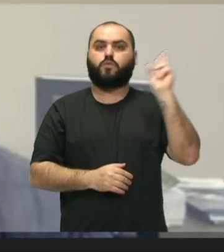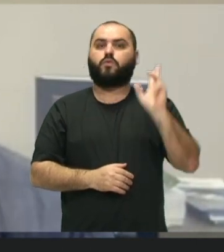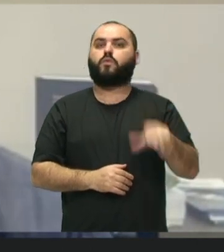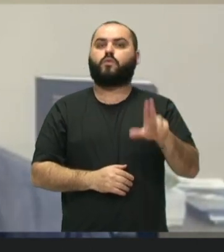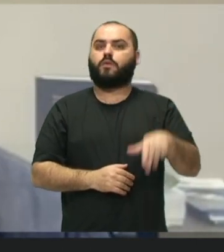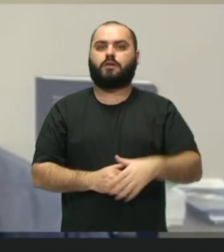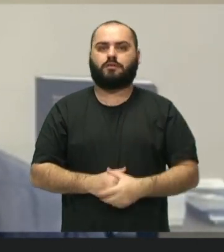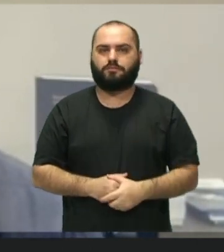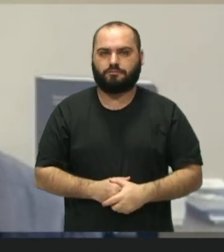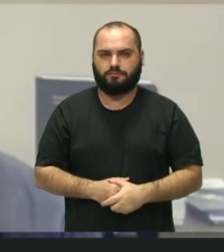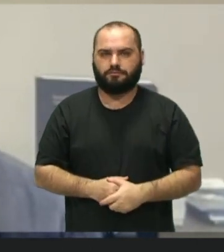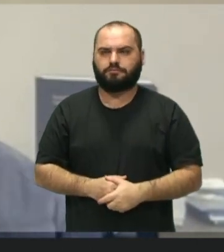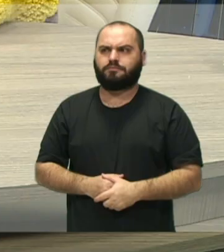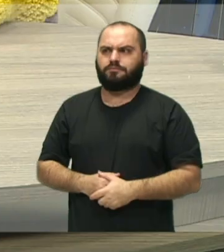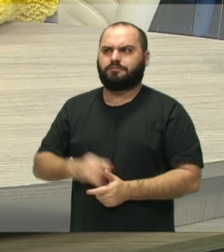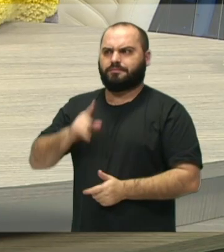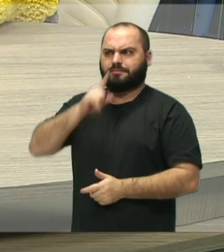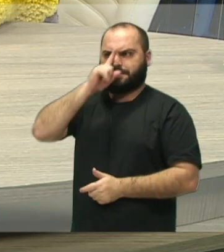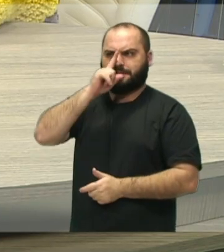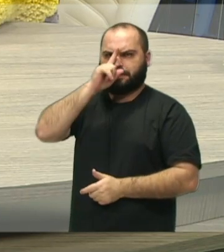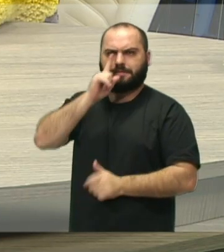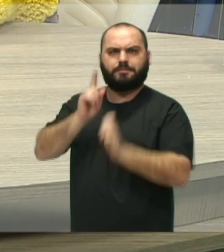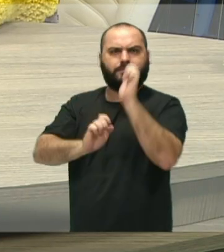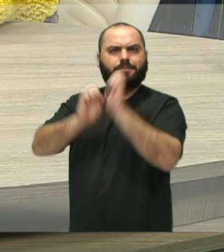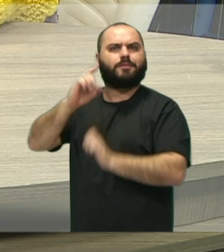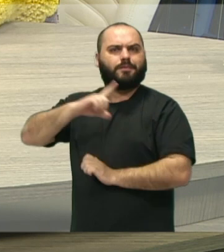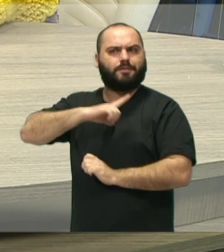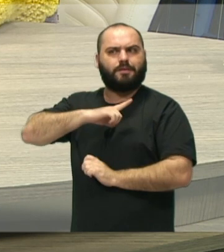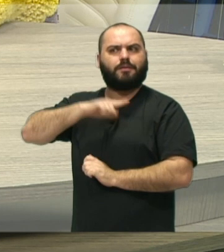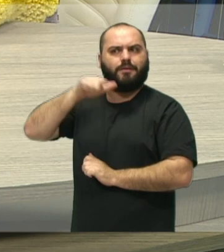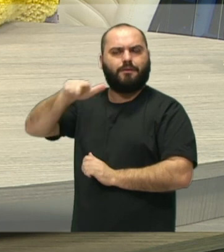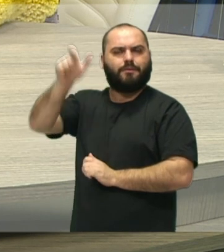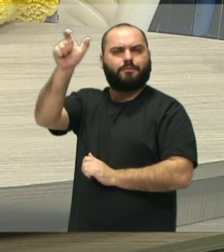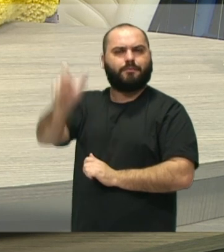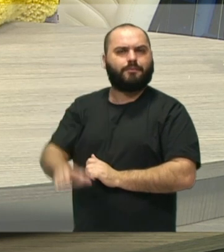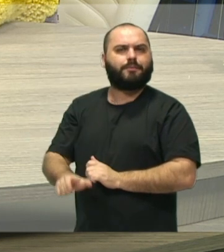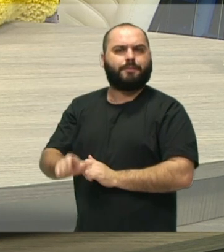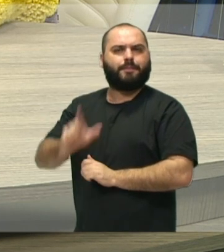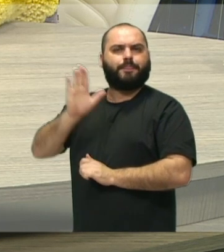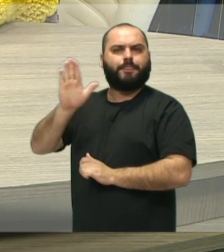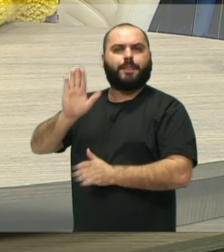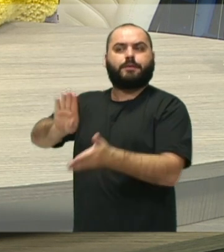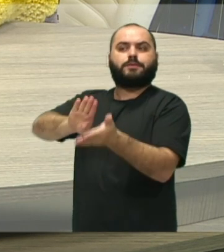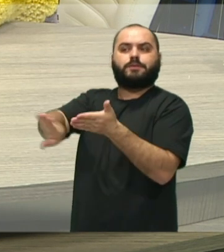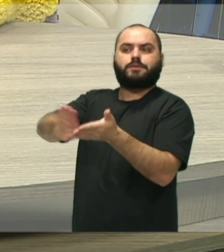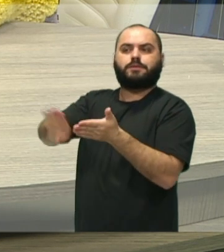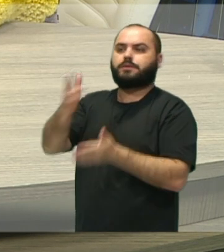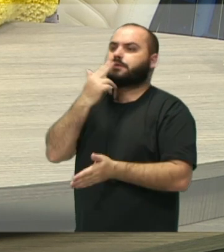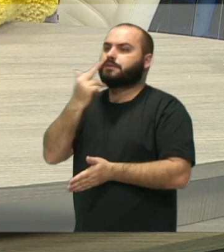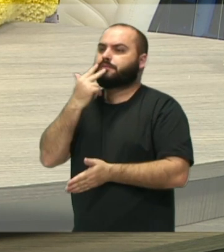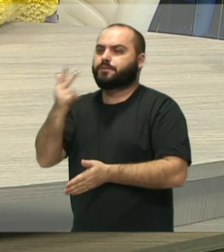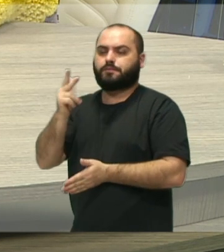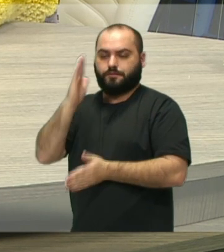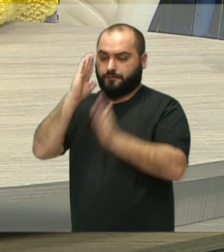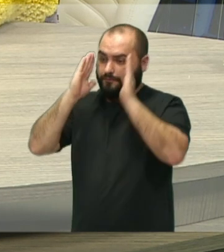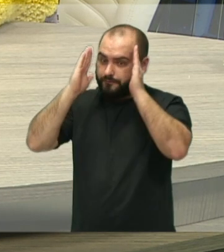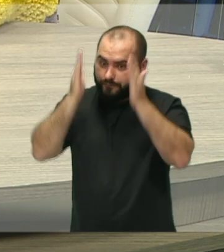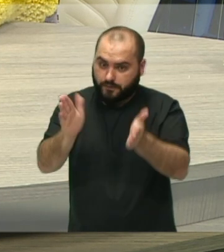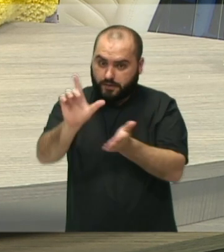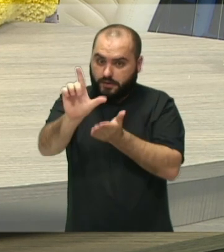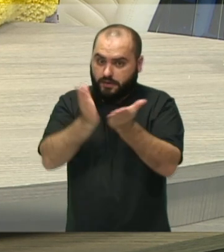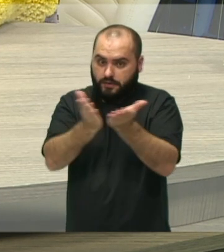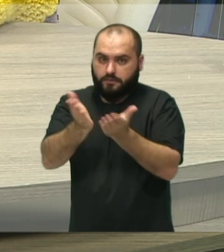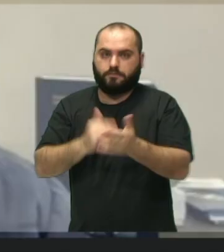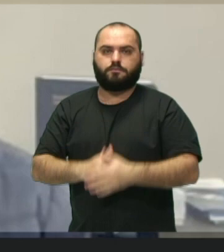correm, e eu sempre falo, olha, vamos com cuidado, pessoal, é querer tirar outros canais de venda e focar exclusivamente em